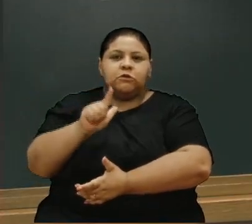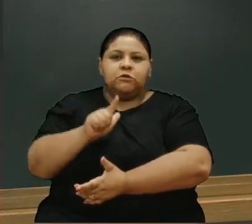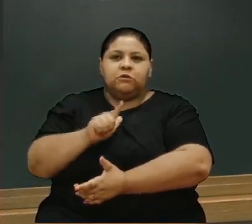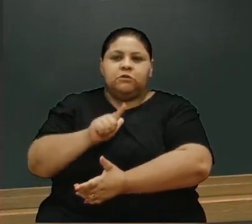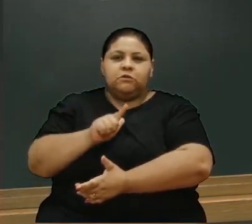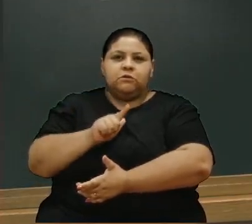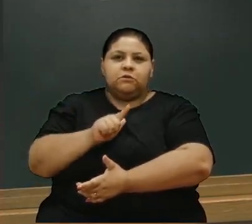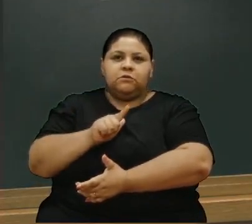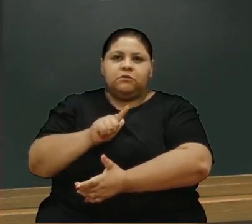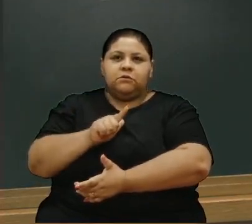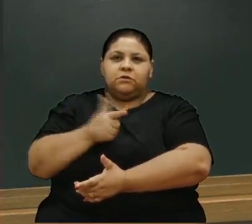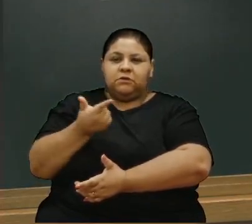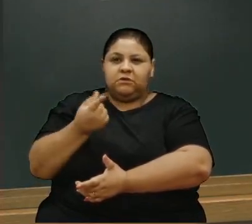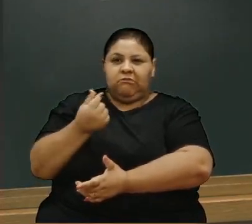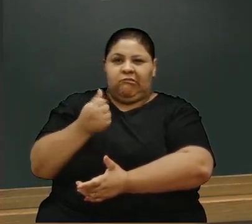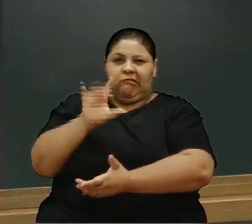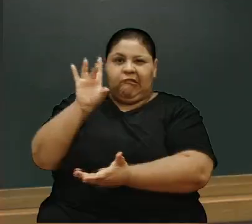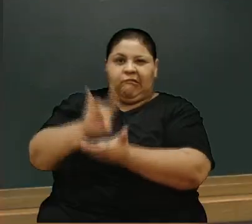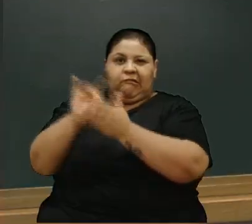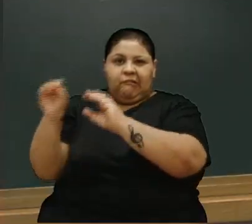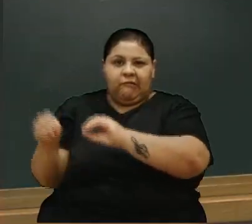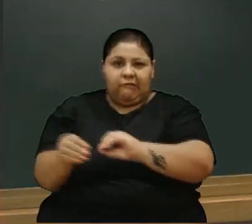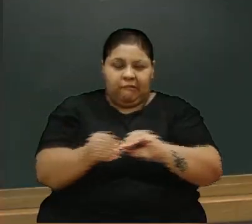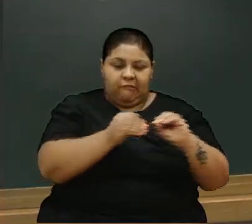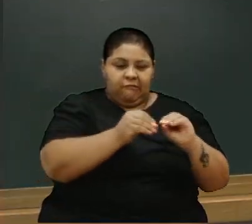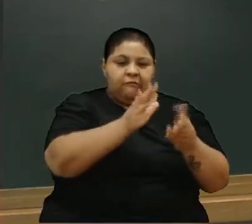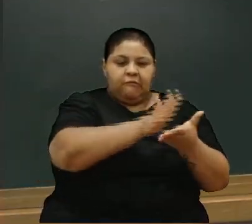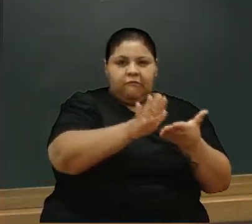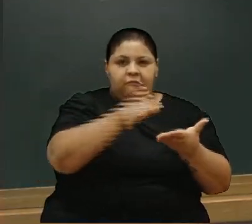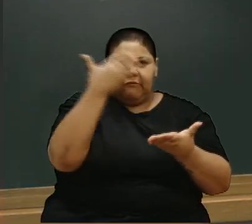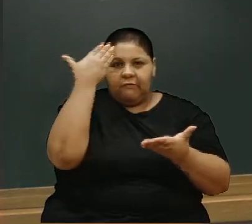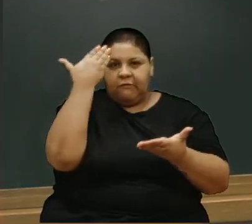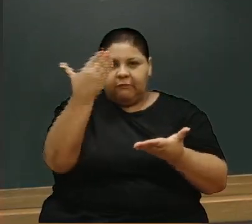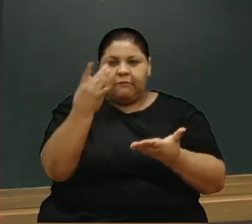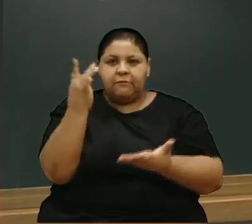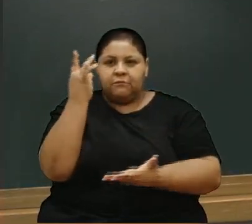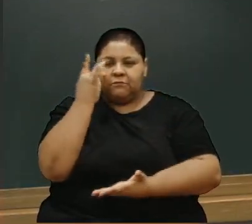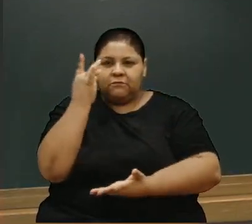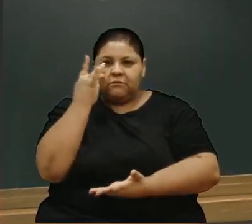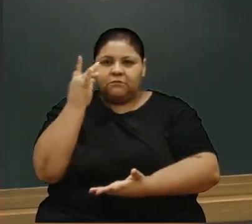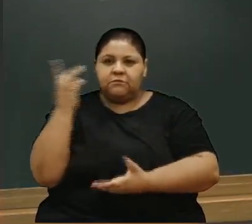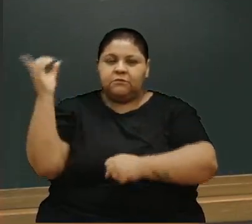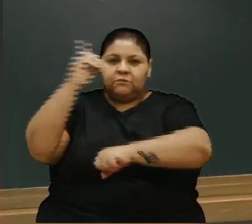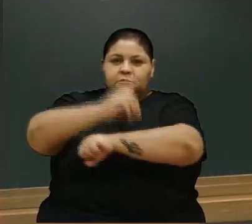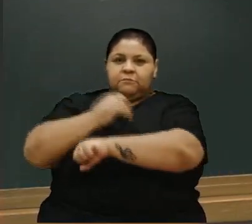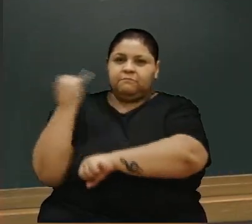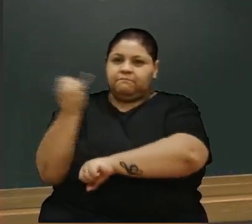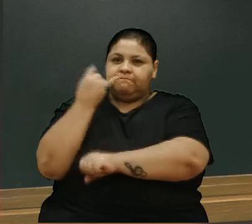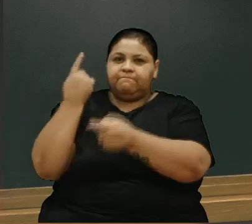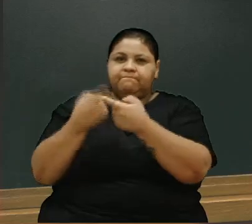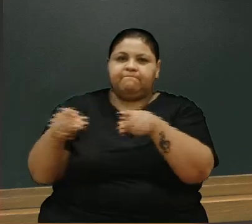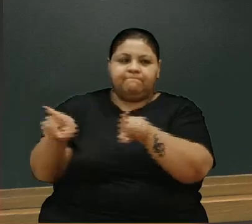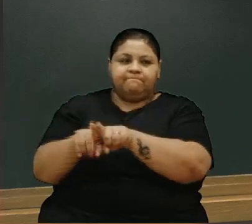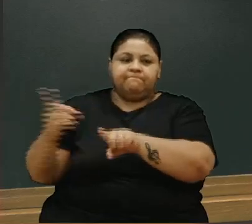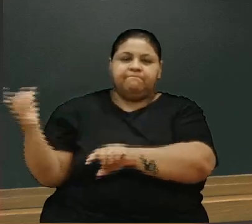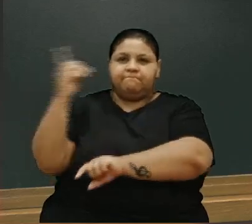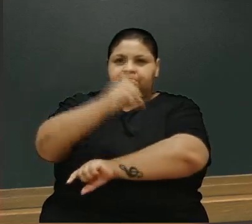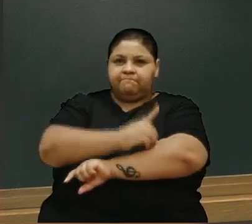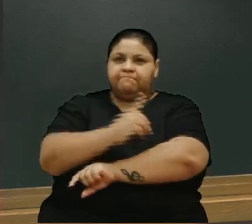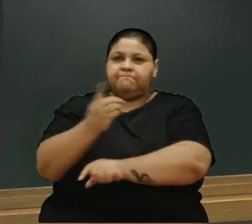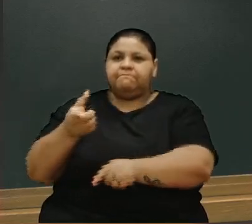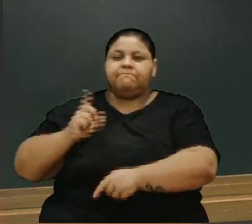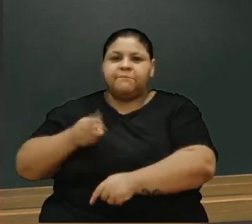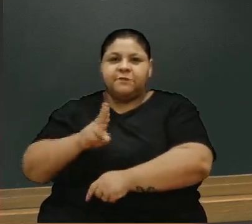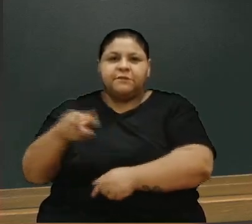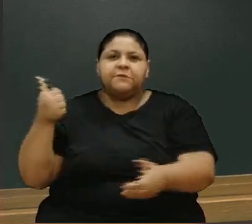a riqueza àqueles que efetivamente a produzem. Então, muito obrigado pela presença, é um dia importante para nós, mas é um dia importante para o Brasil, nós que sempre estivemos do